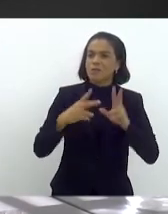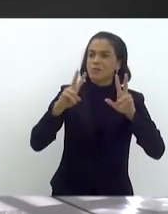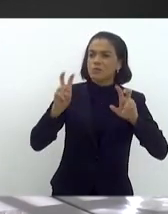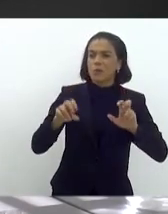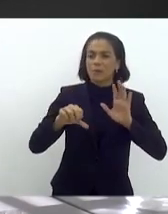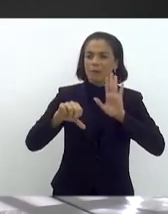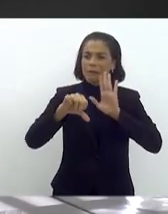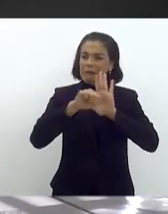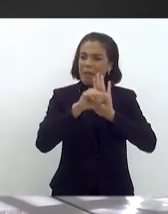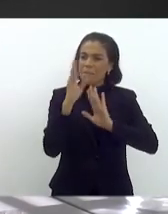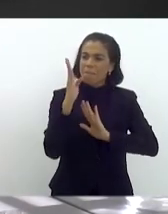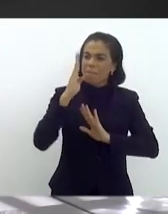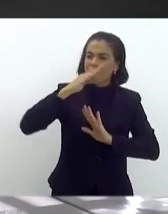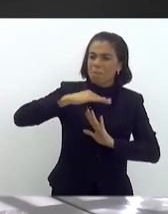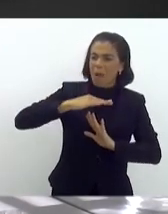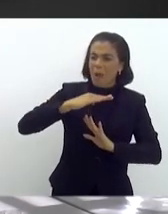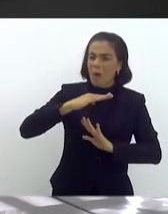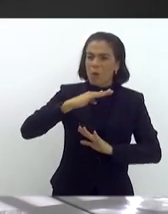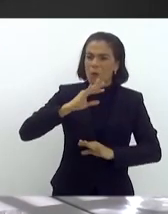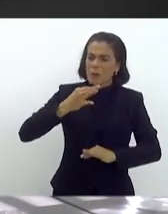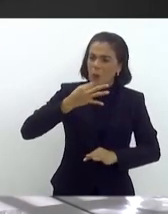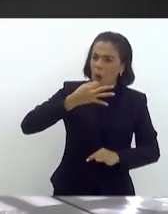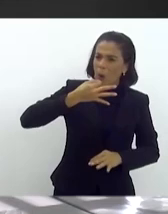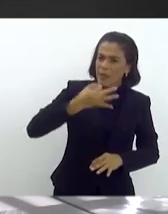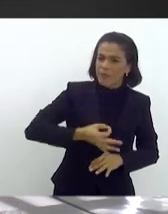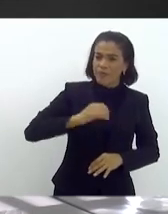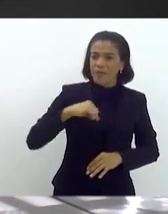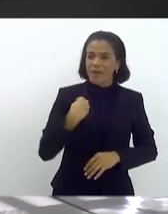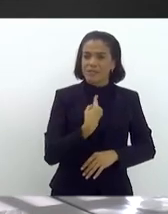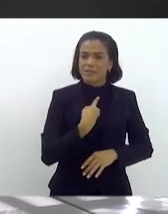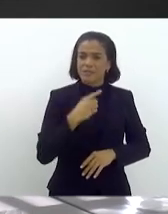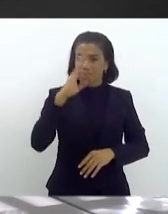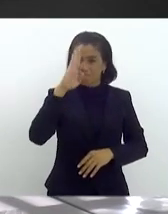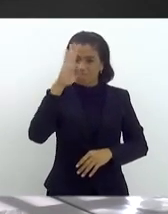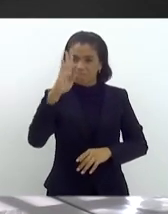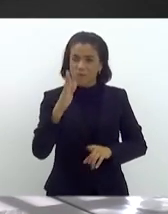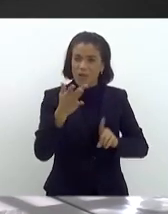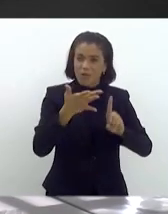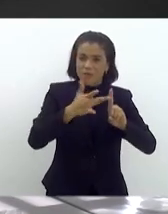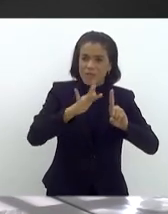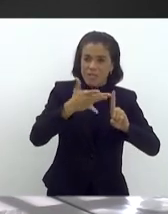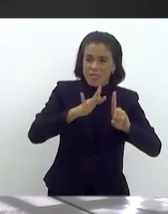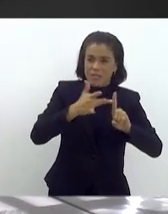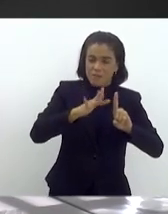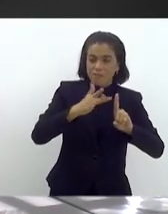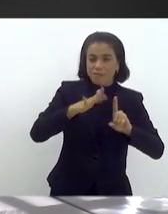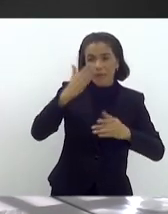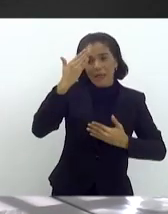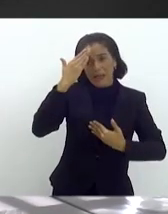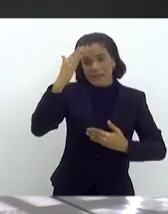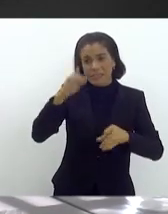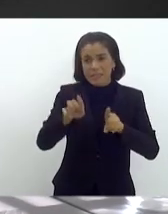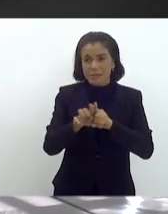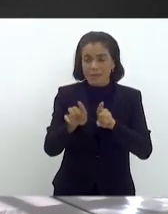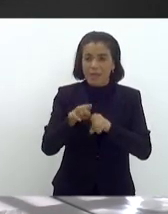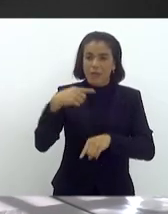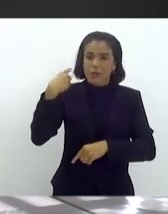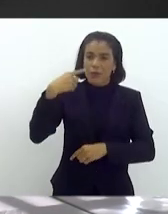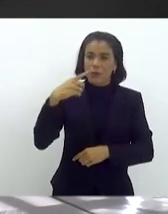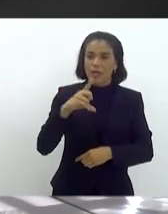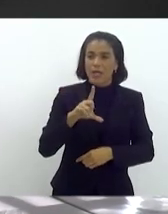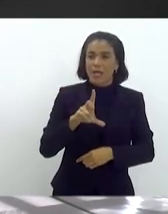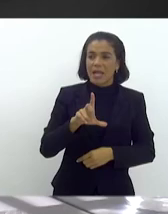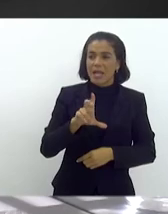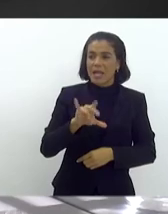tão perverso que nós somos os principais vítimas e agradecer muito a doutora Lívia quando ela falou